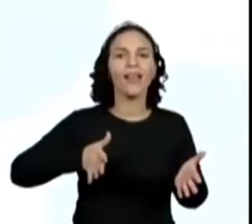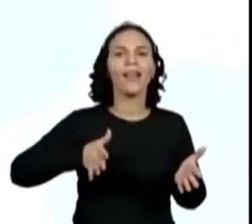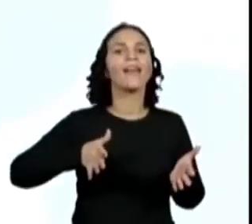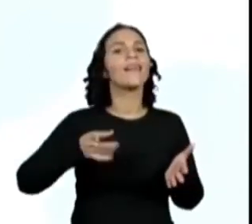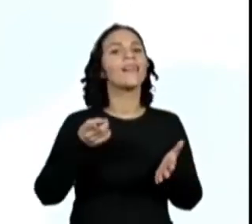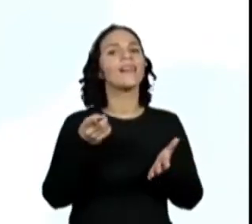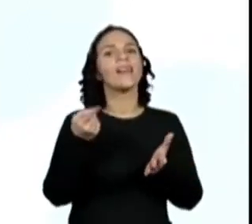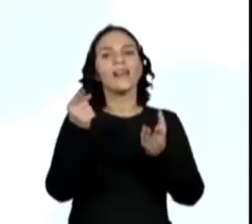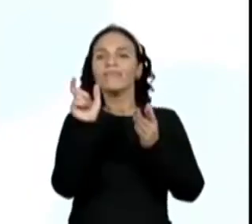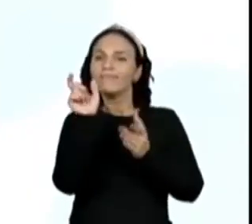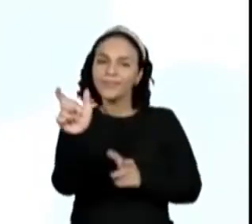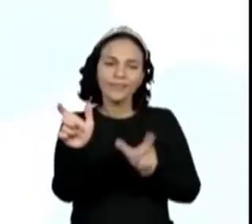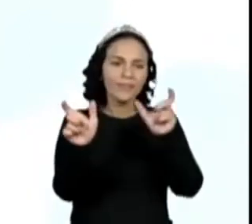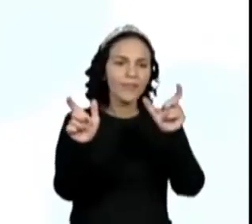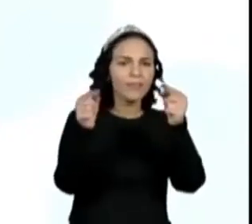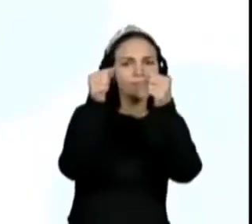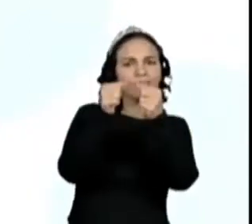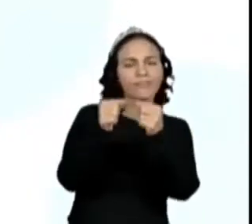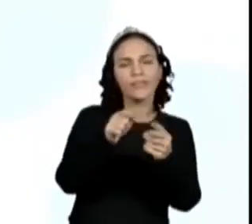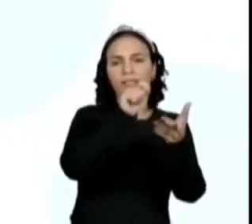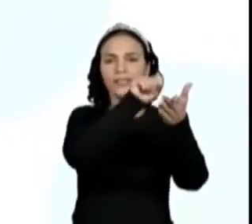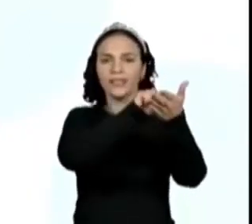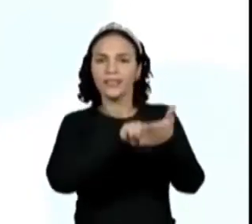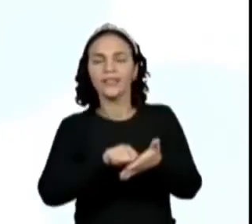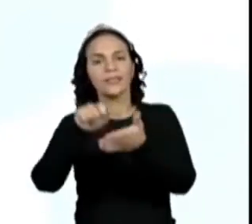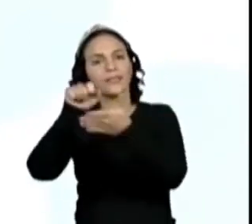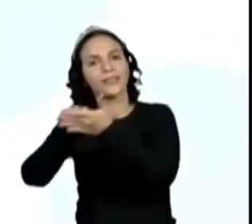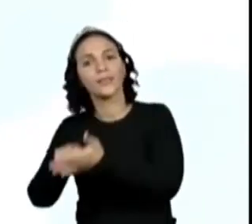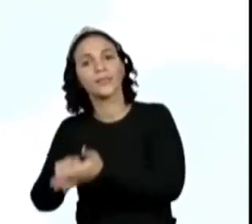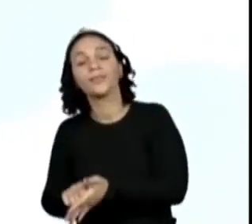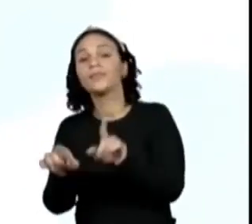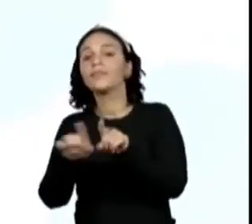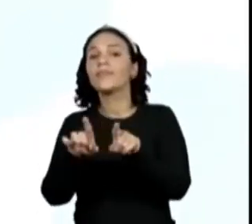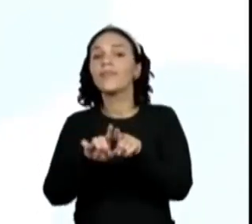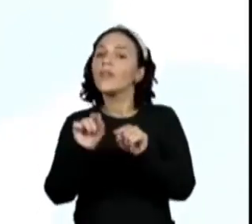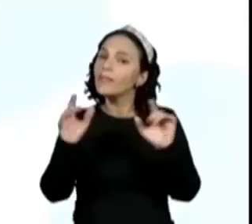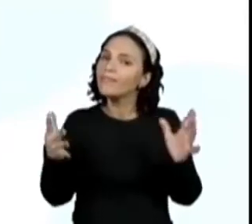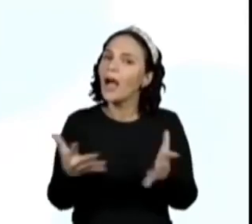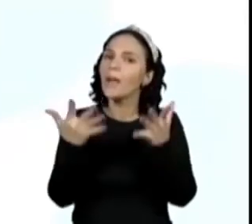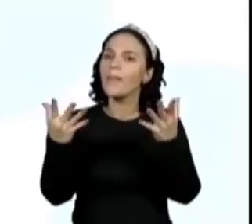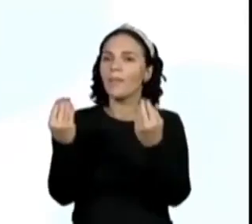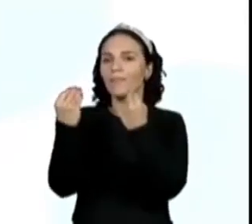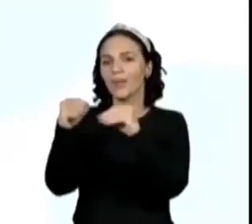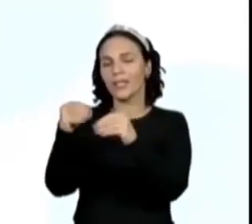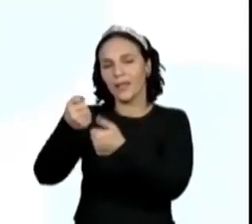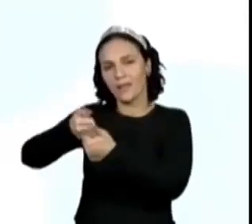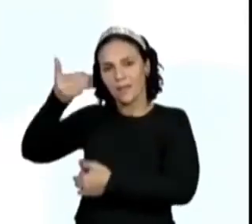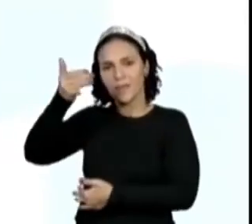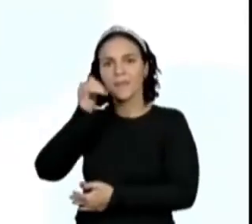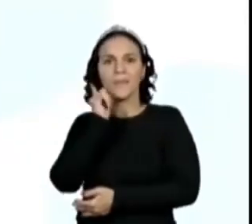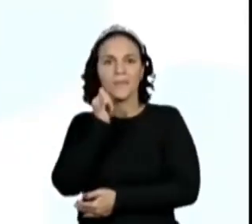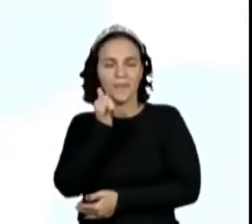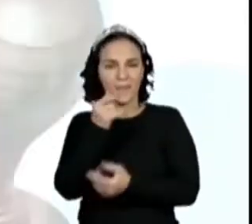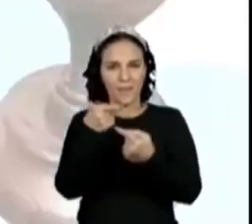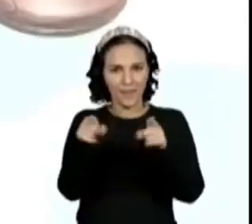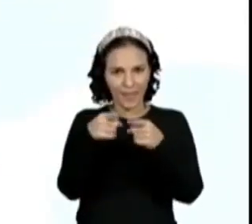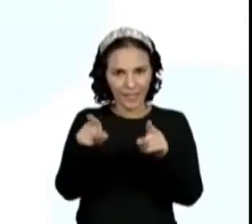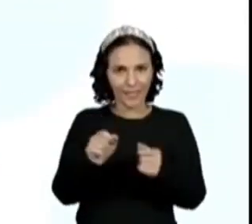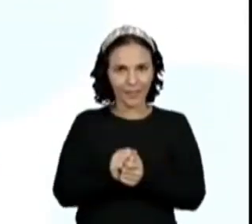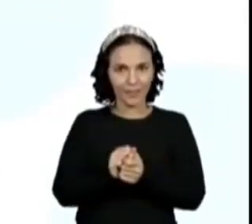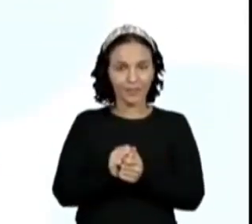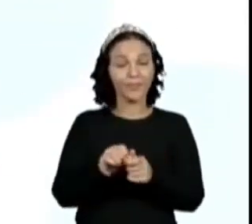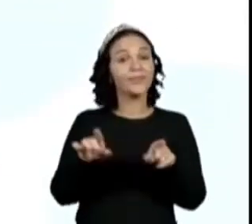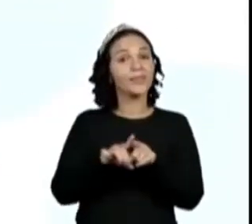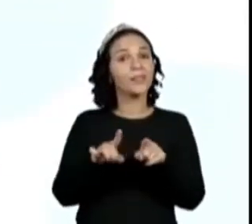versão, relacionamos alguns aspectos da escrita, e não esqueça de contribuir. Então, marca a gente e